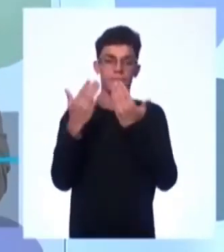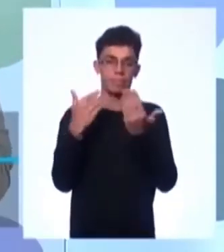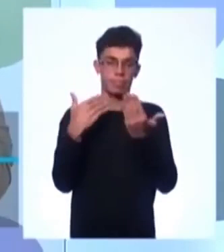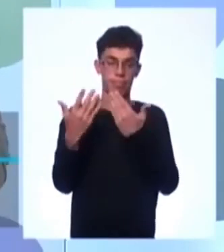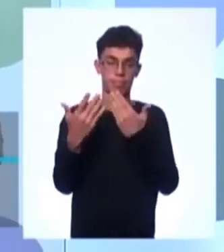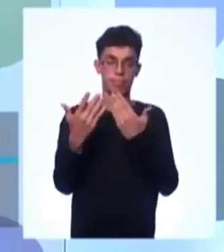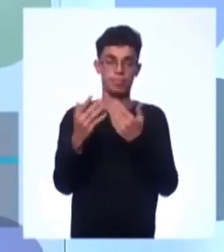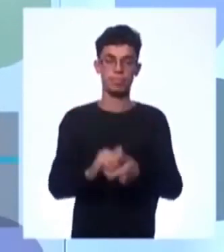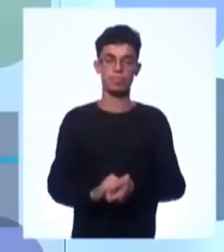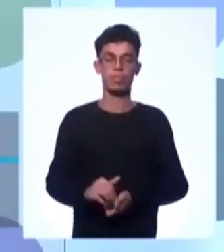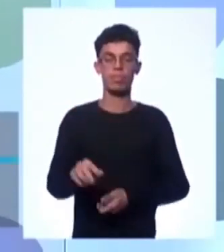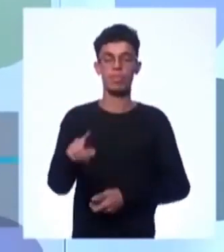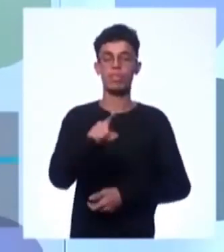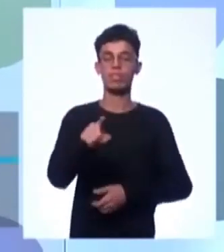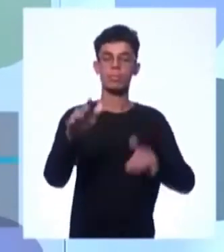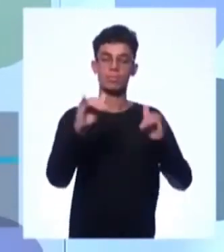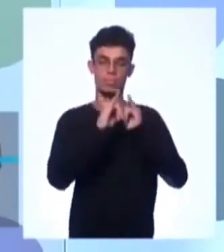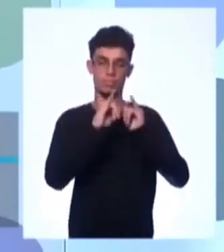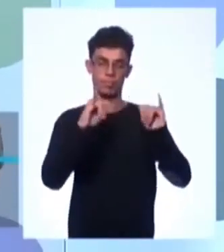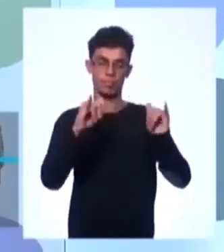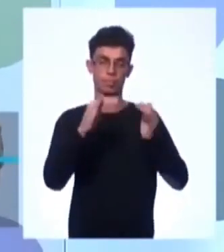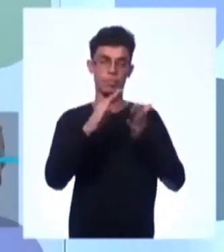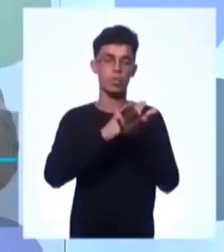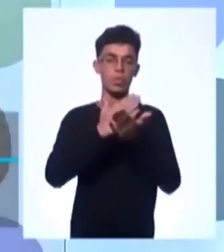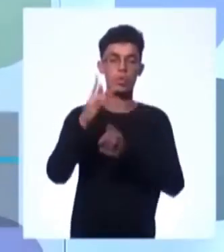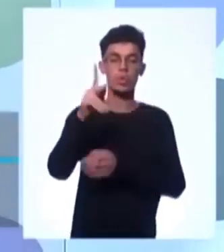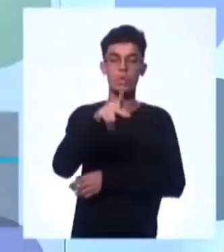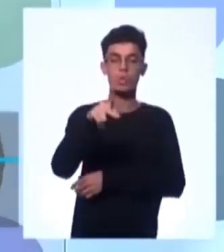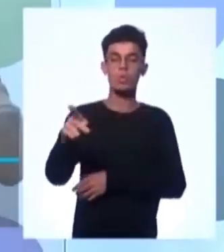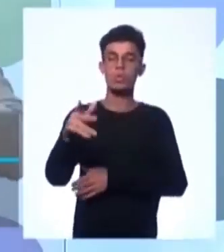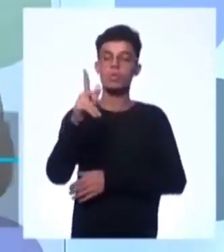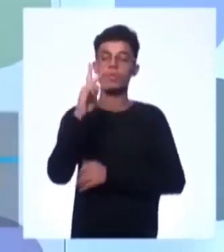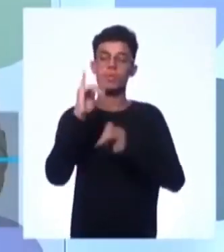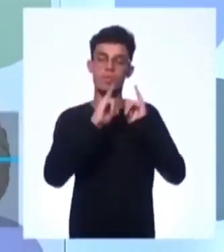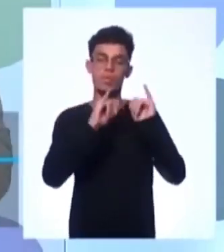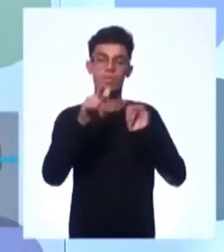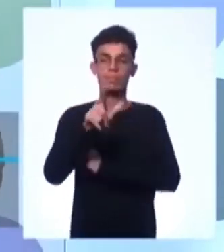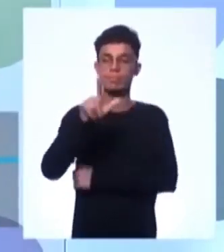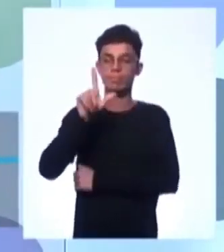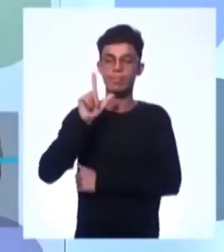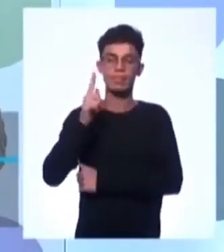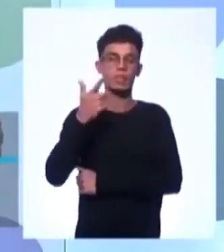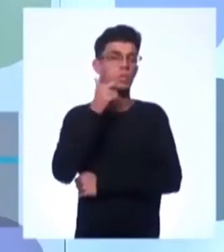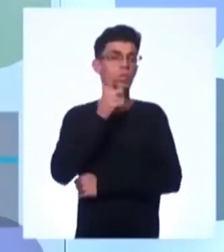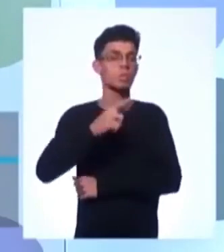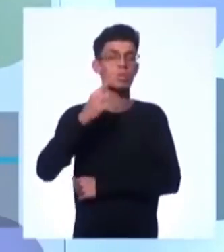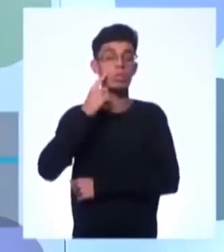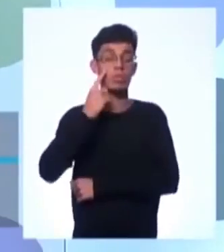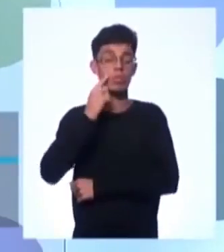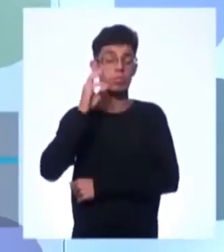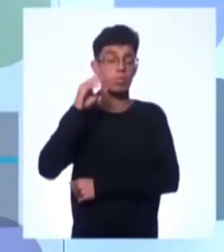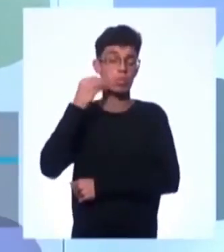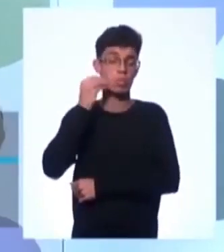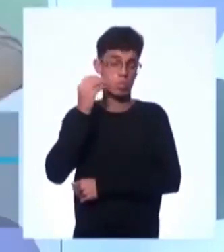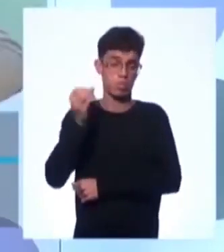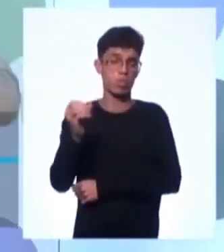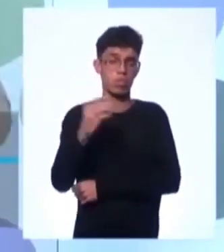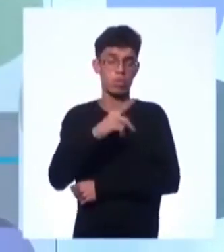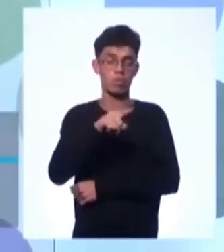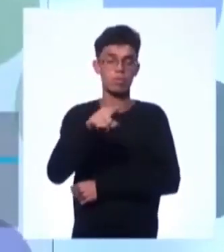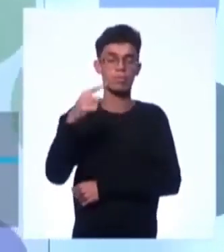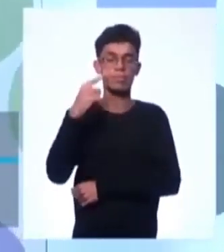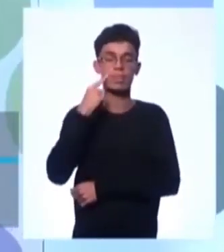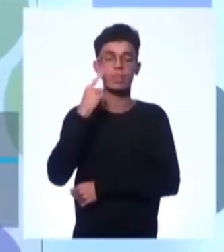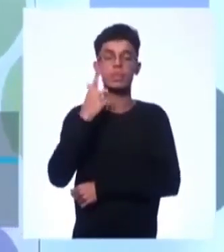isso. Vocês falaram aí, né? Alguns professores questionaram que na aula Sim. anterior não deu para visualizar muito, então eu bolei um outro experimento para ver se